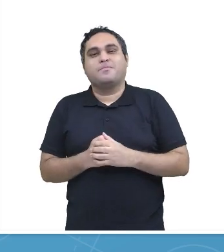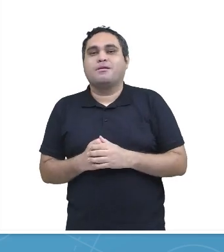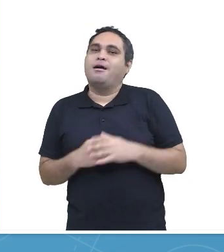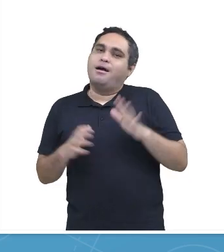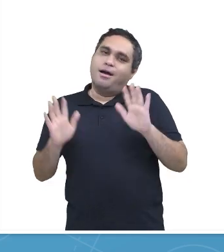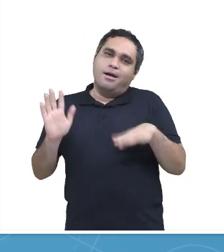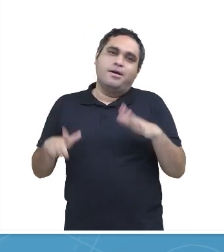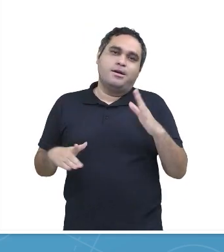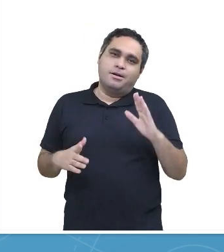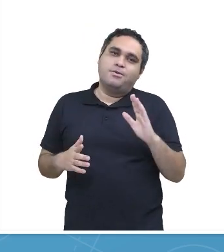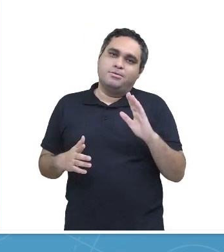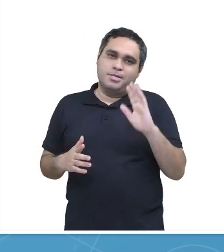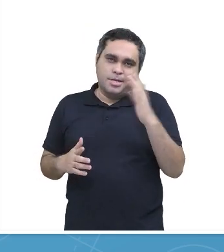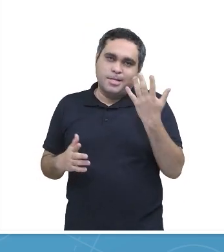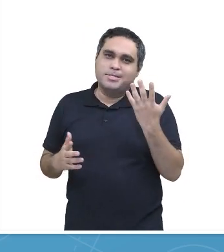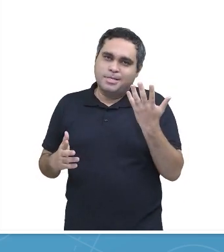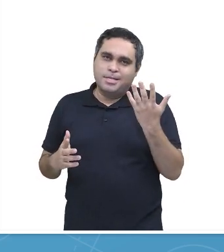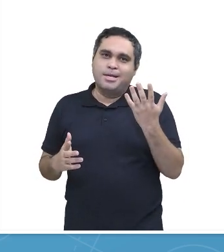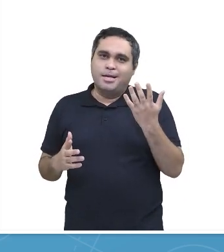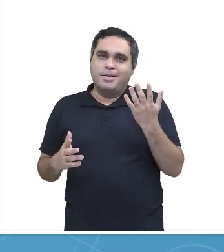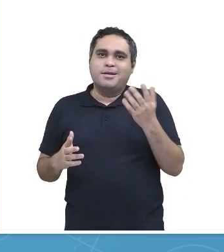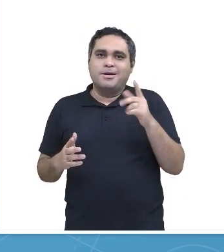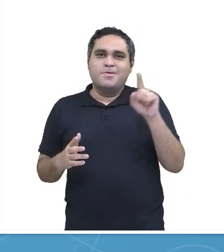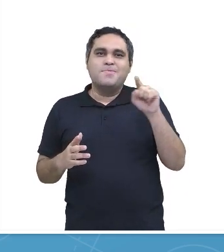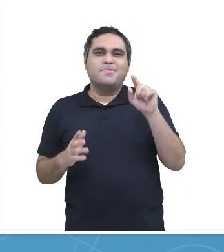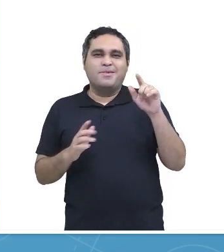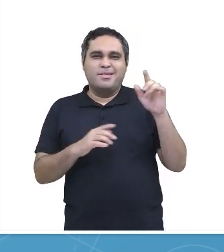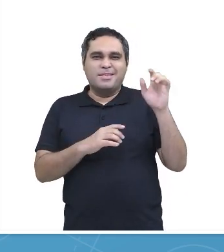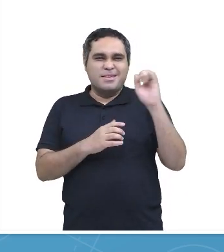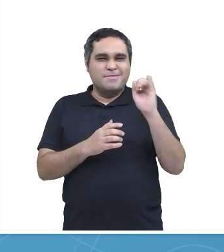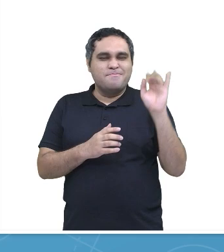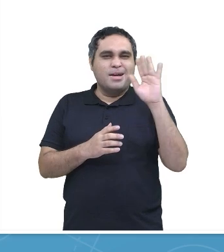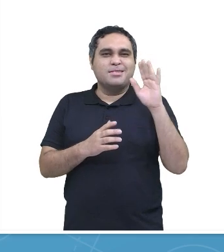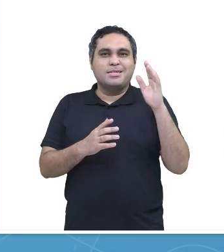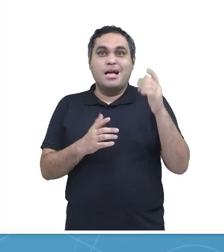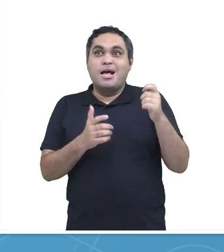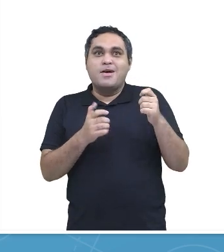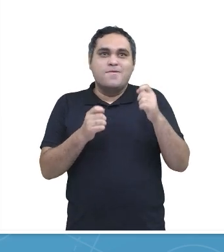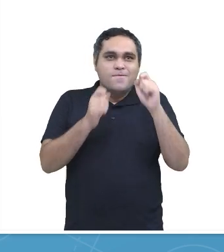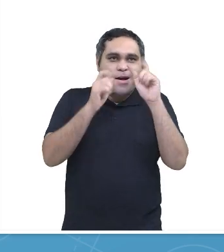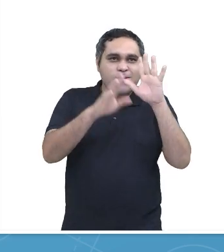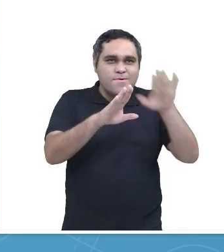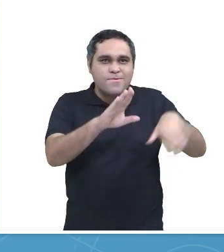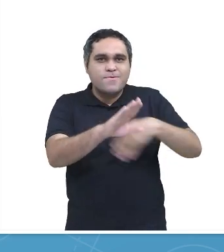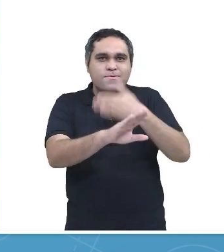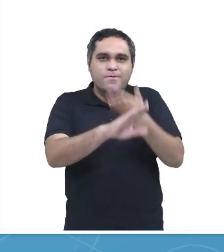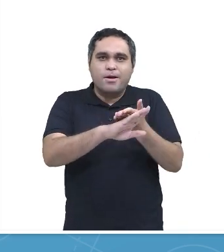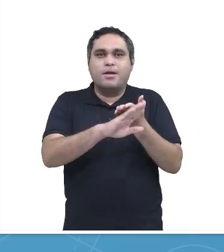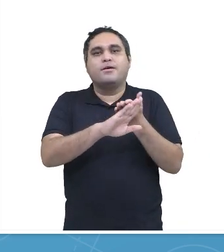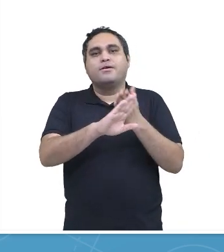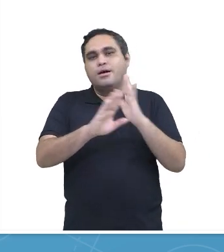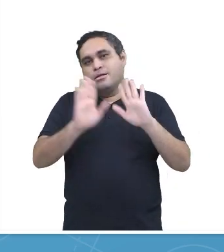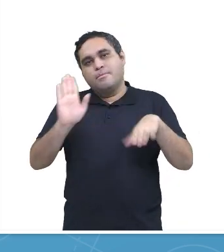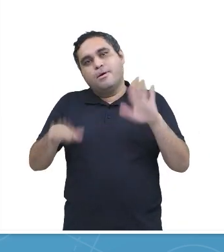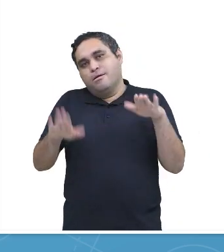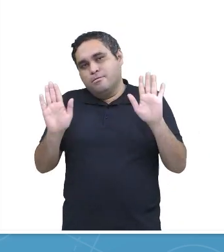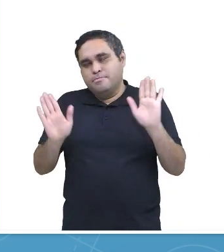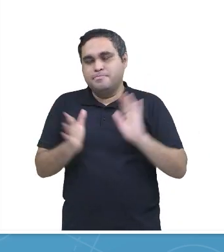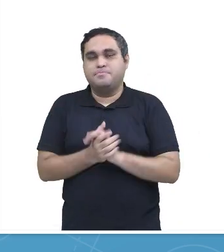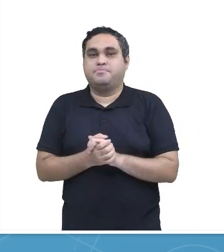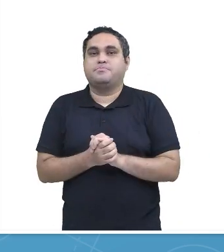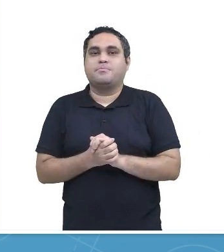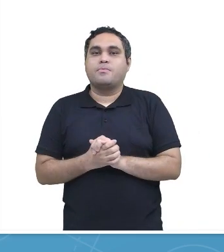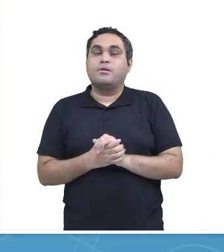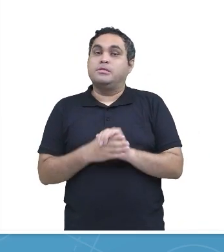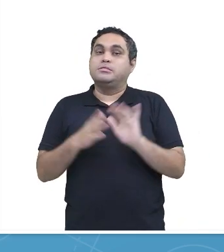acontece exatamente naquela expectativa lá, como mostra. Então, vai depender aí de cultura para cultura. E vamos